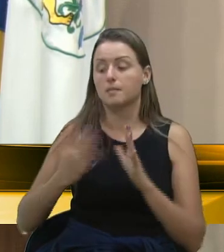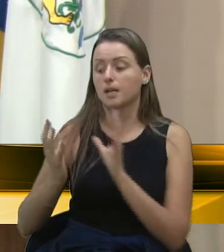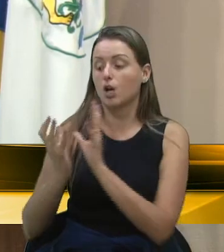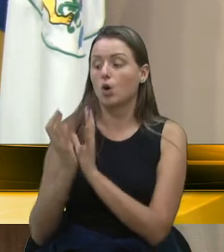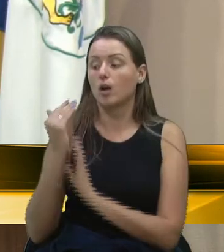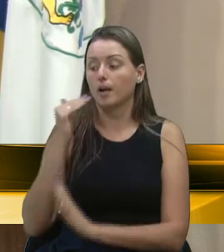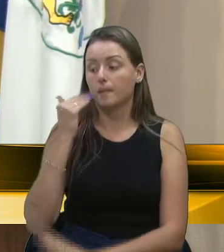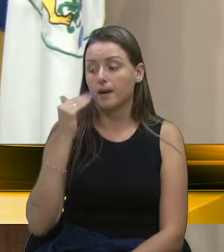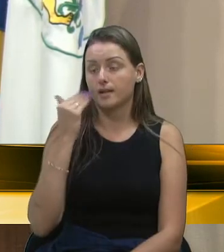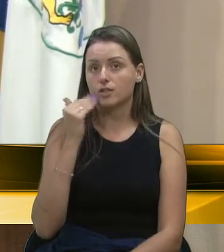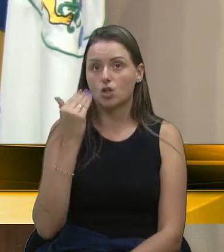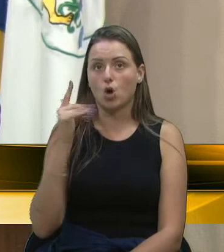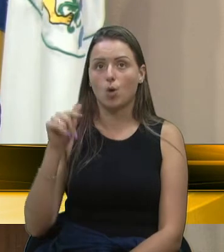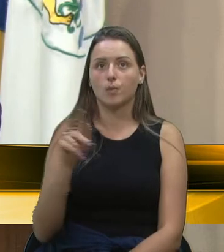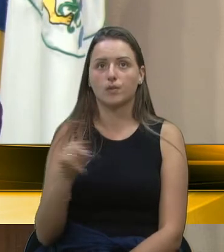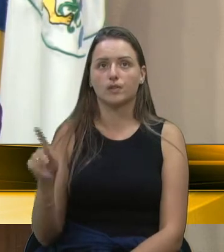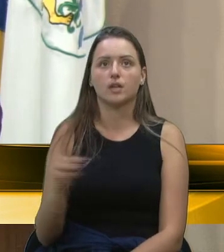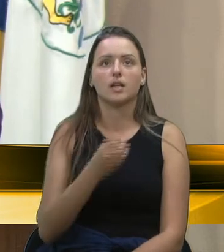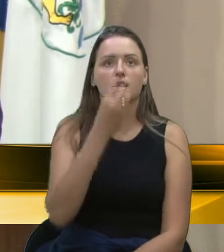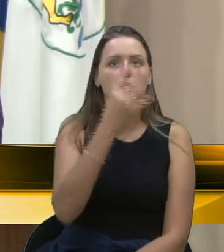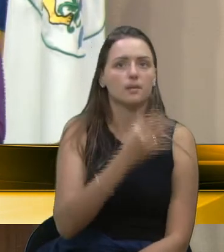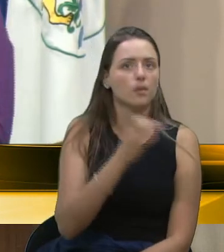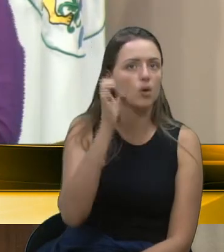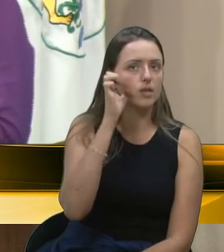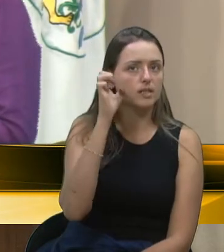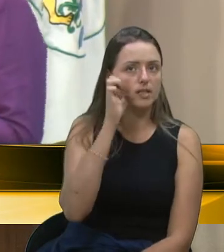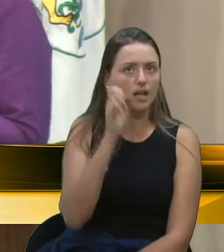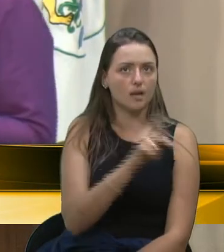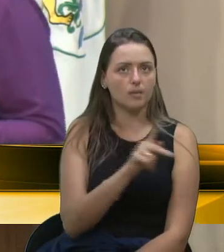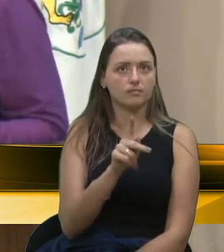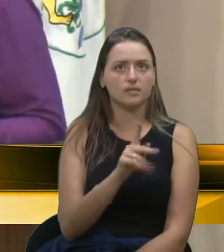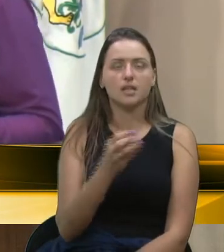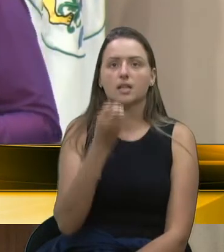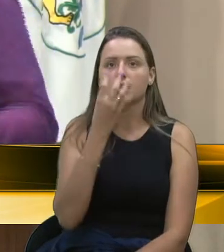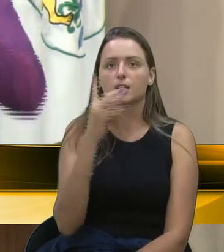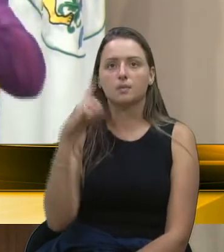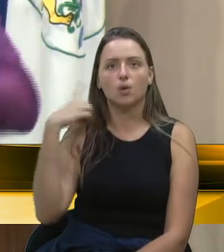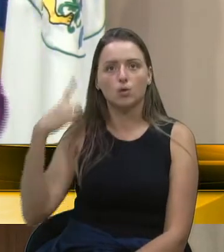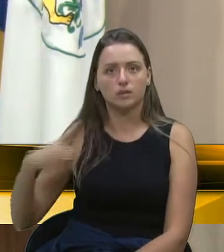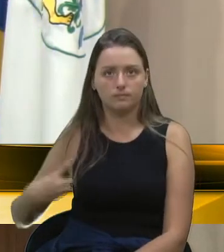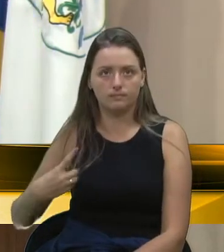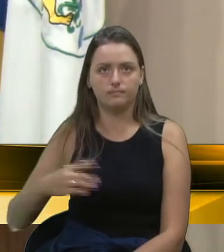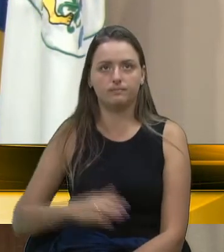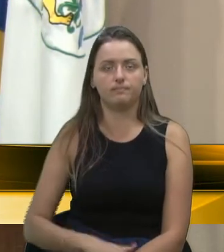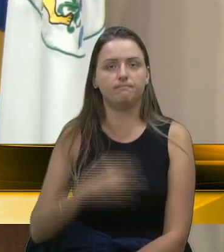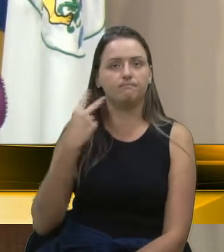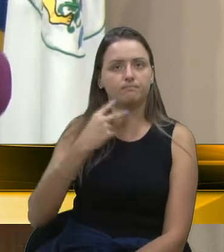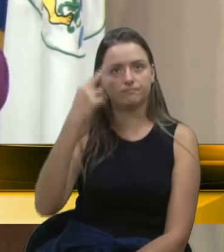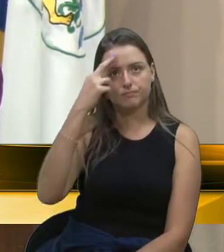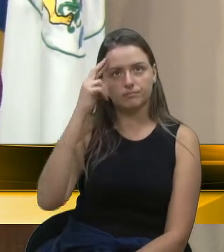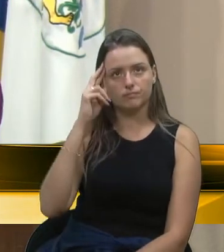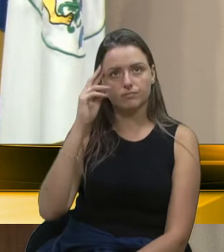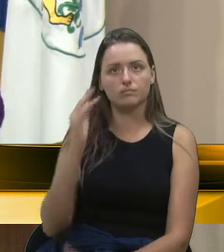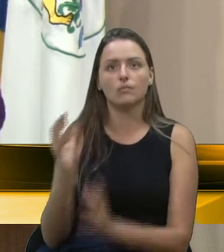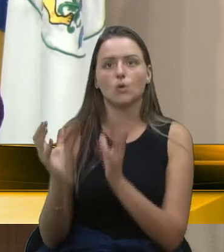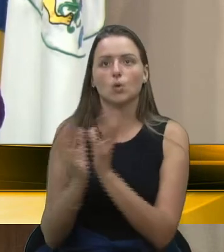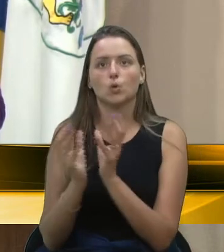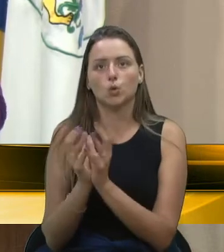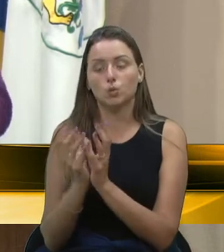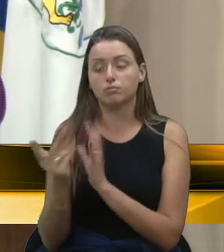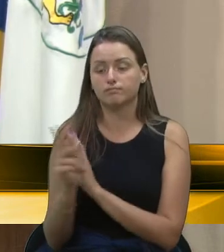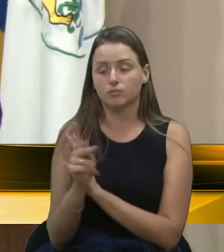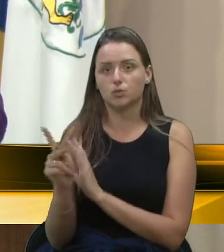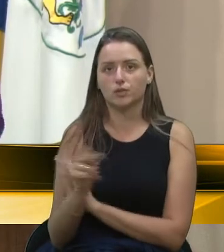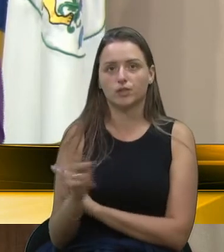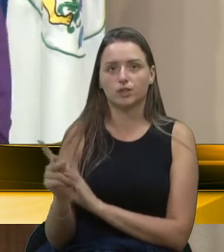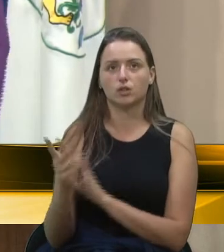professora. Que bom, vereadora Estela, minha colega professora. Que bom, vereadora Denise, vereador Rafael, a bancada dos professores.